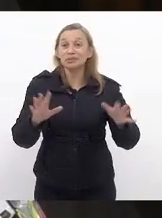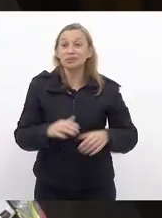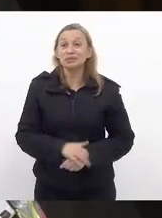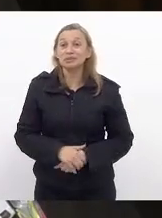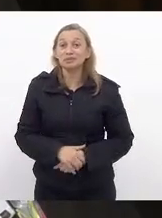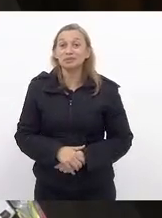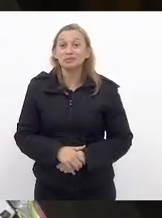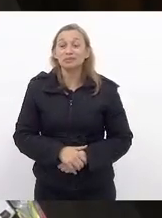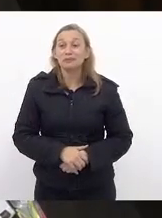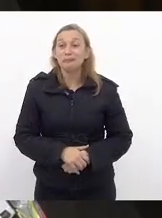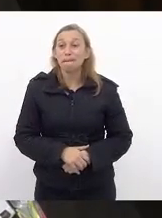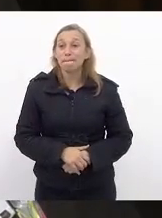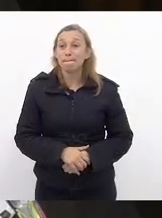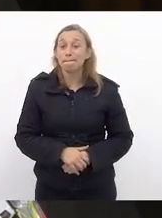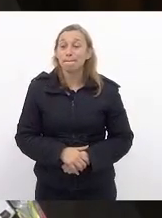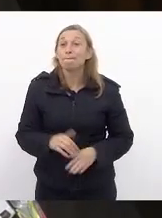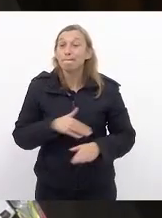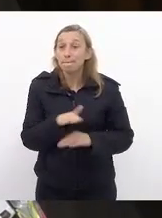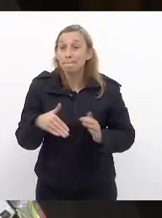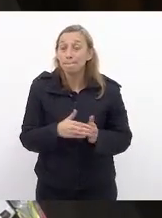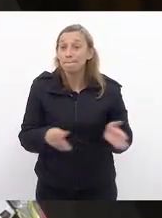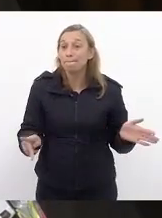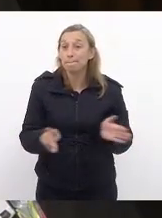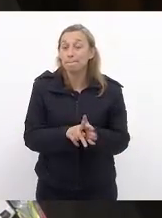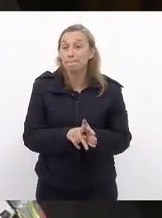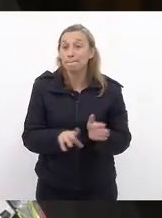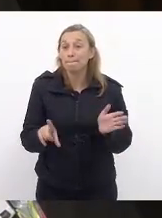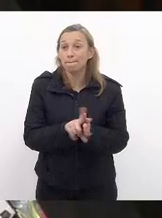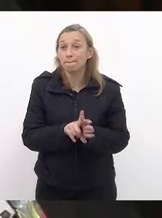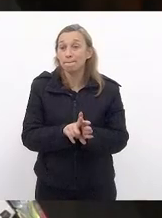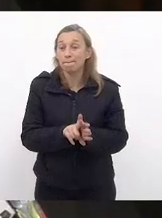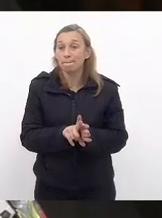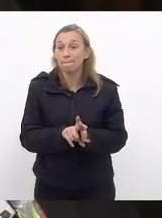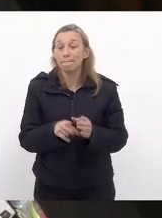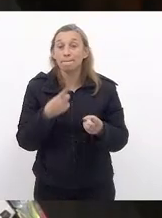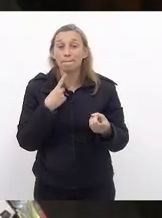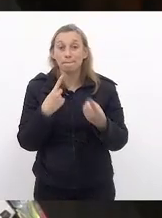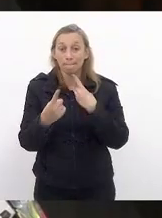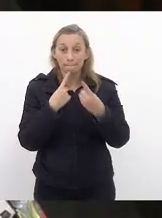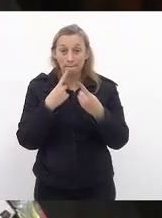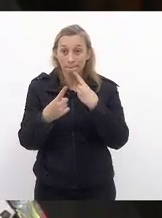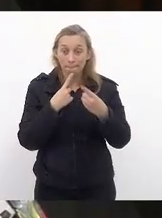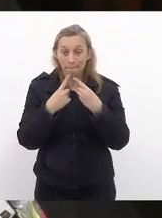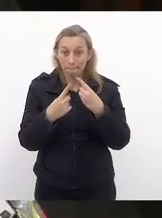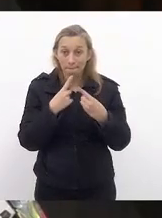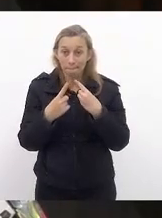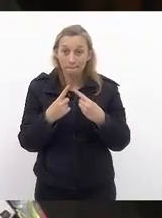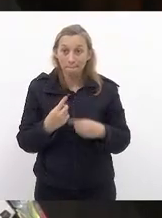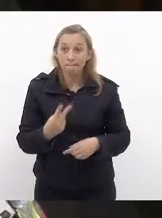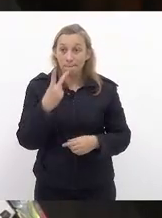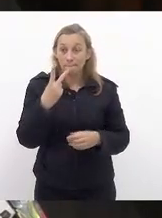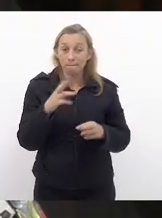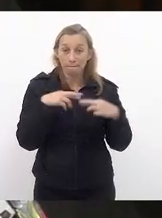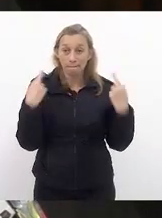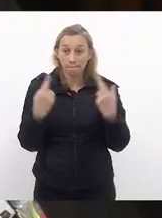deixar uma coisa muito clara em todo o projeto de lei na Assembleia Legislativa e discutido em duas seções a